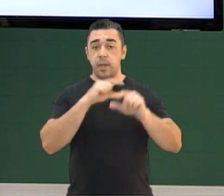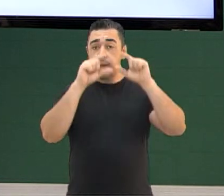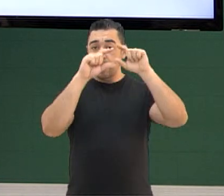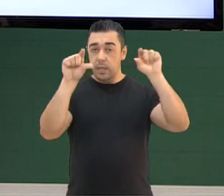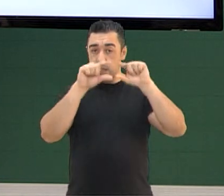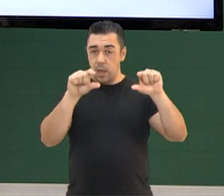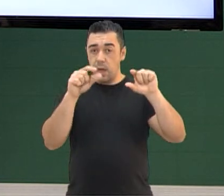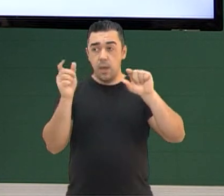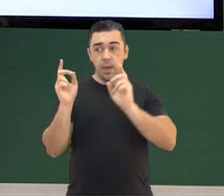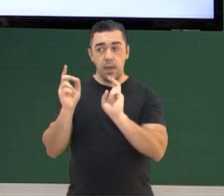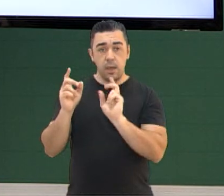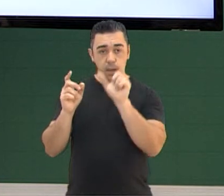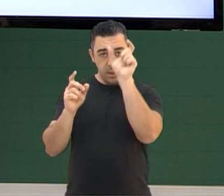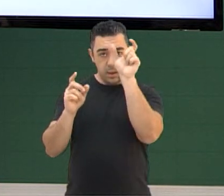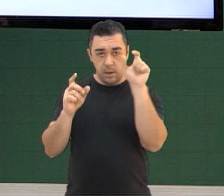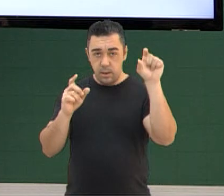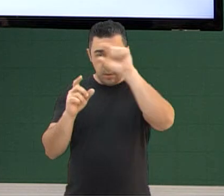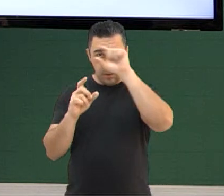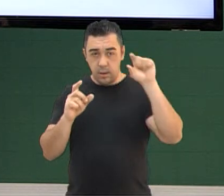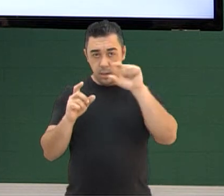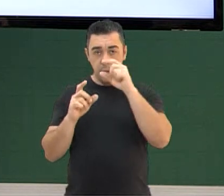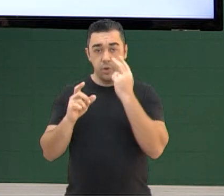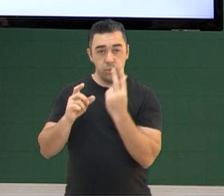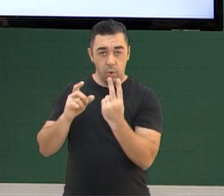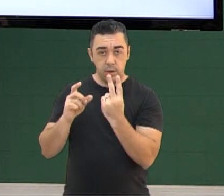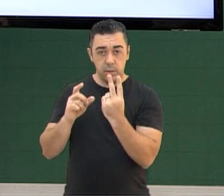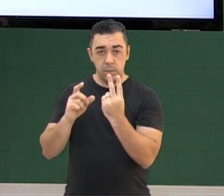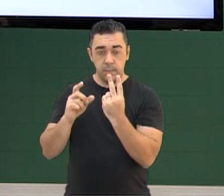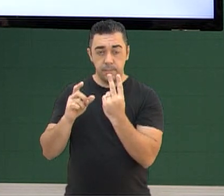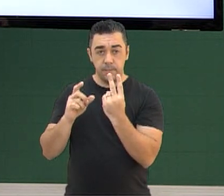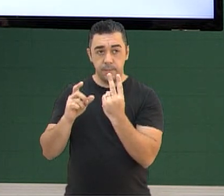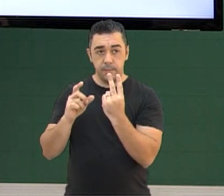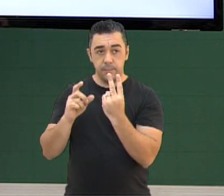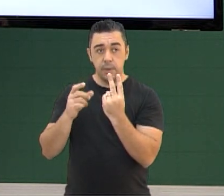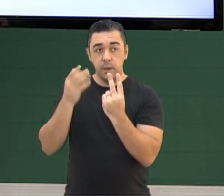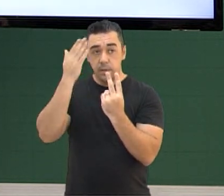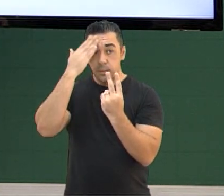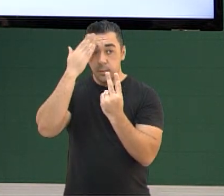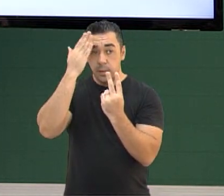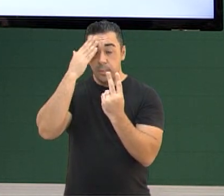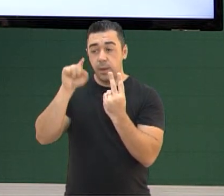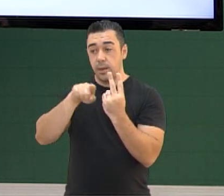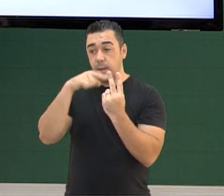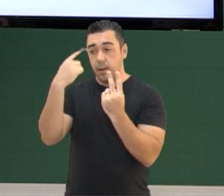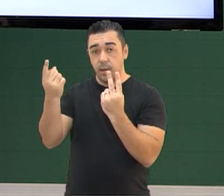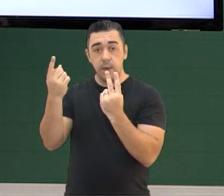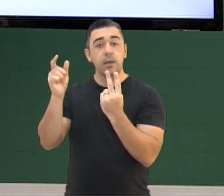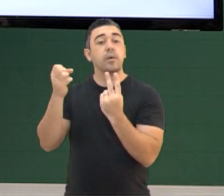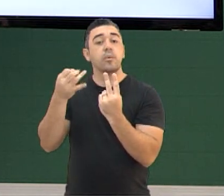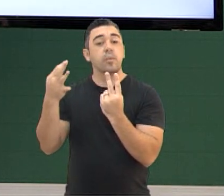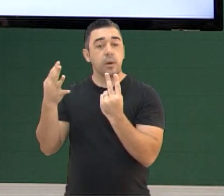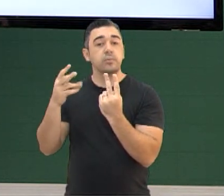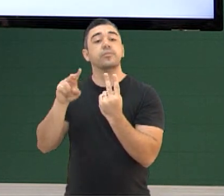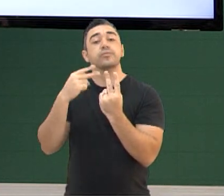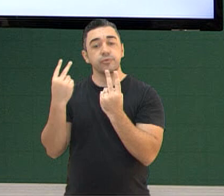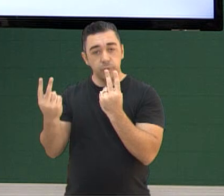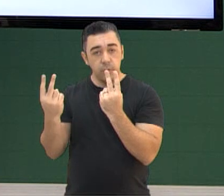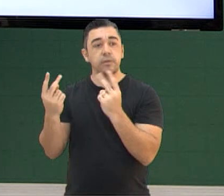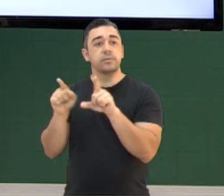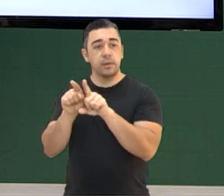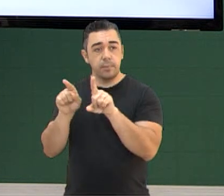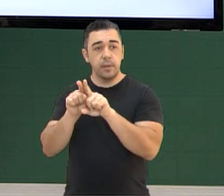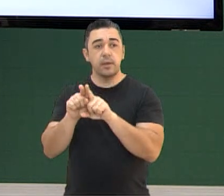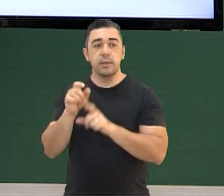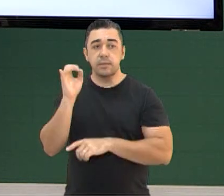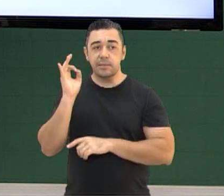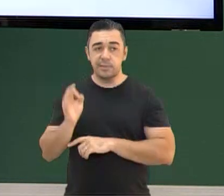Então, quanto que é o número de colunas aqui? É 2. Então, o número de colunas ali terá que ser 2, certo?